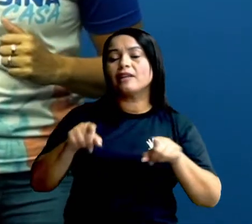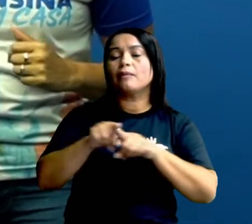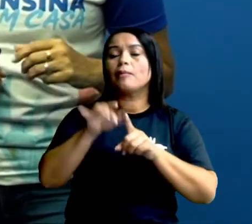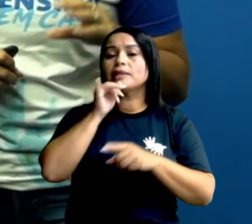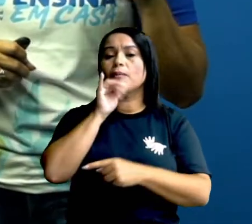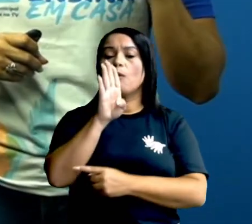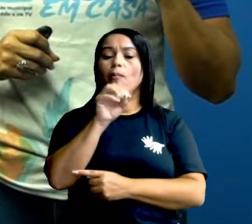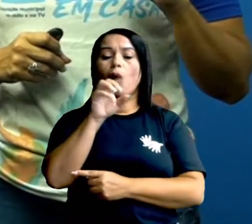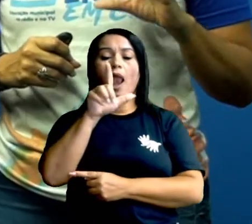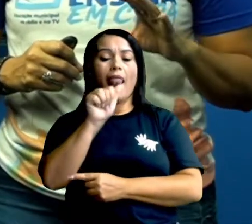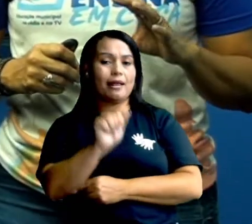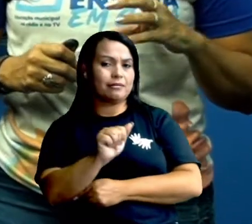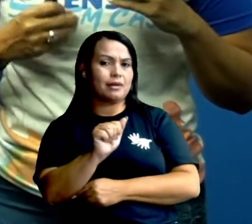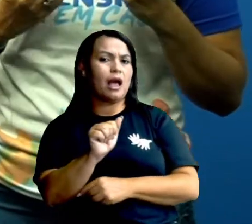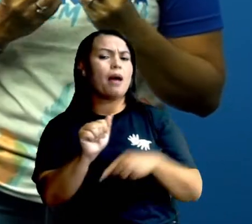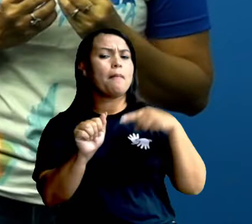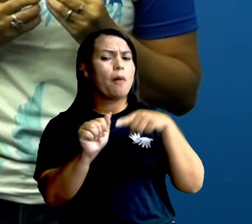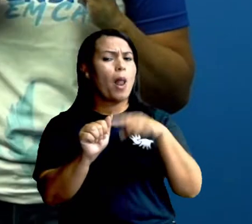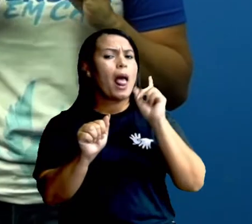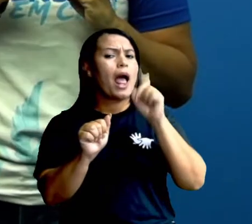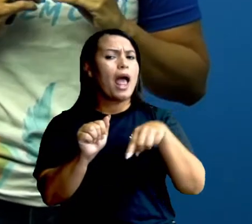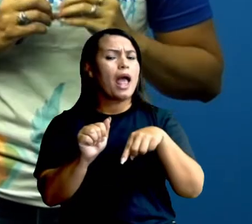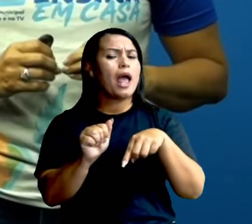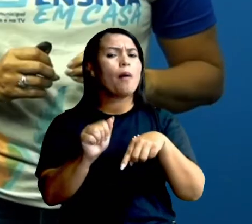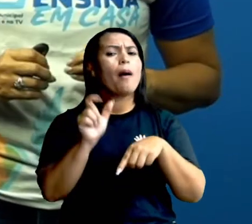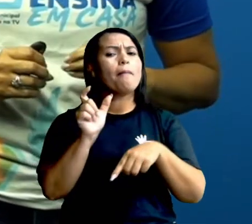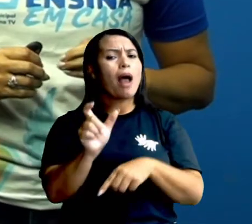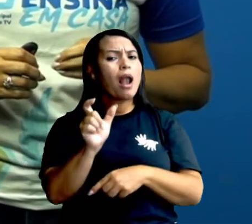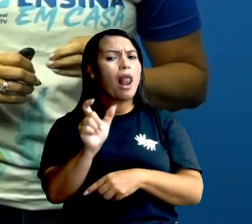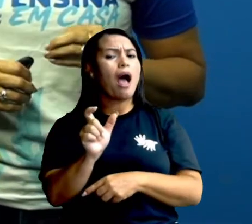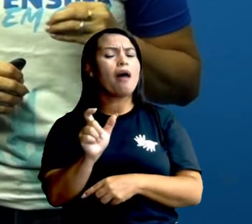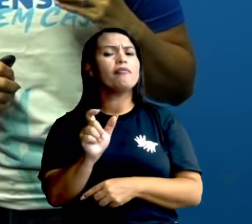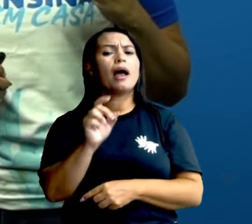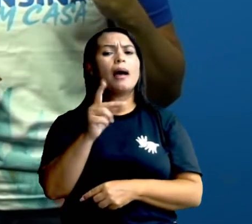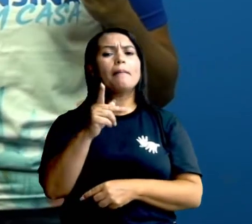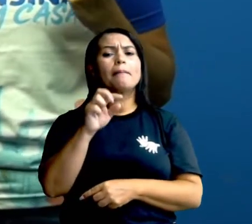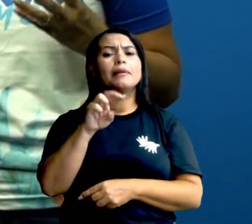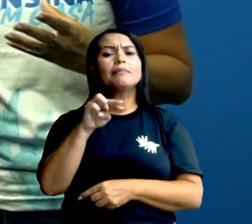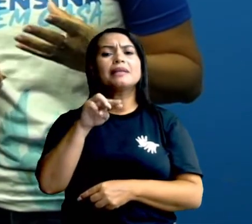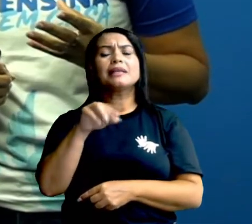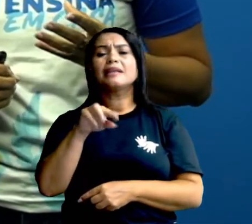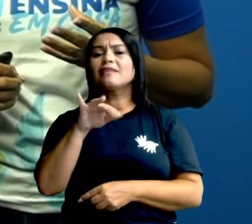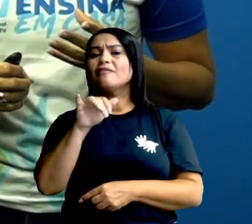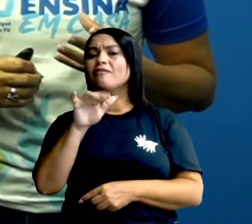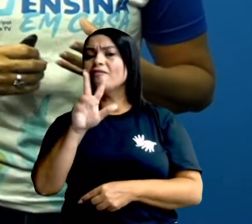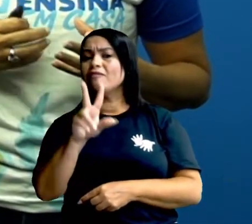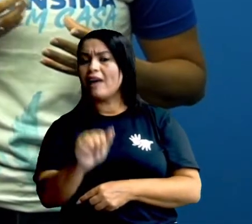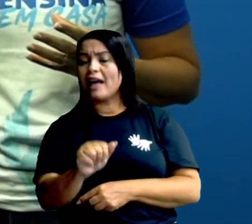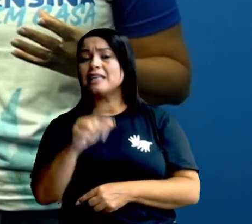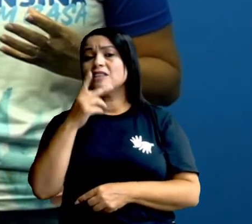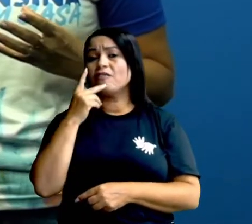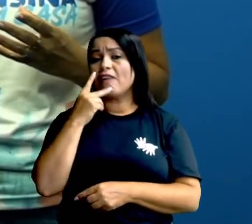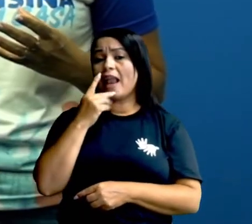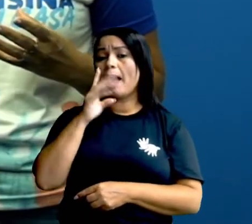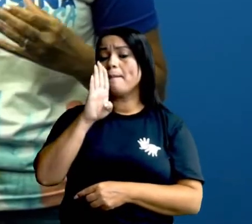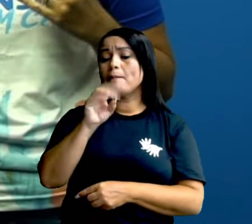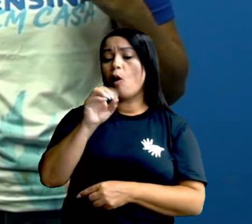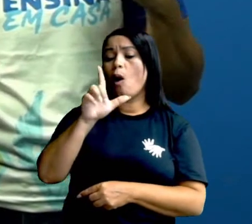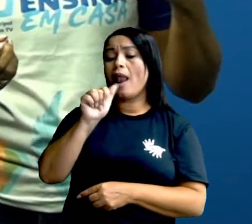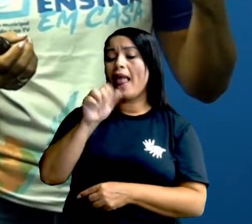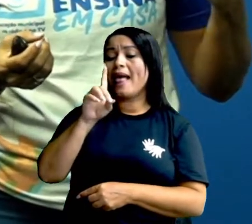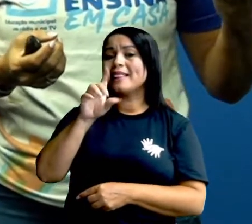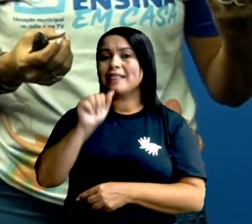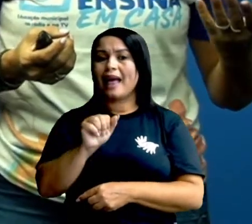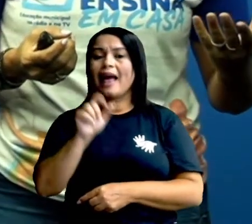bola novamente. Bola é uma palavra primitiva, mas se eu falar bolada, já é uma palavra derivada